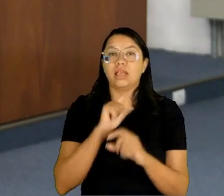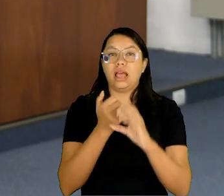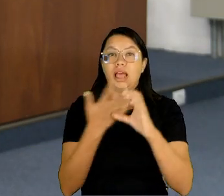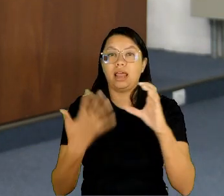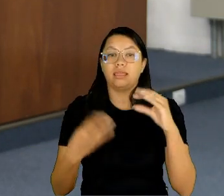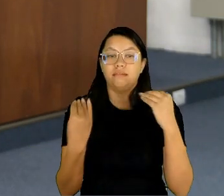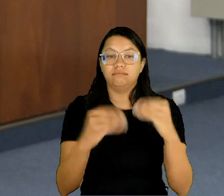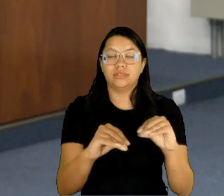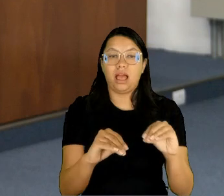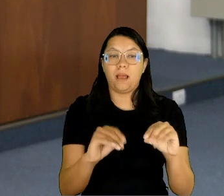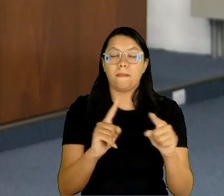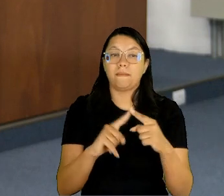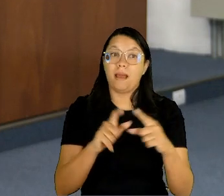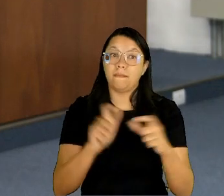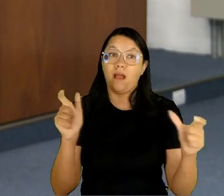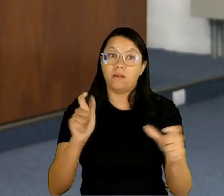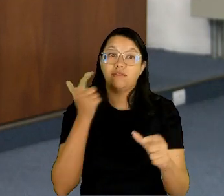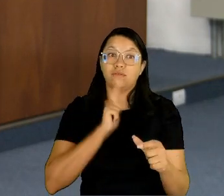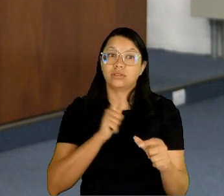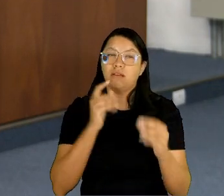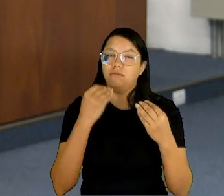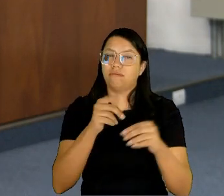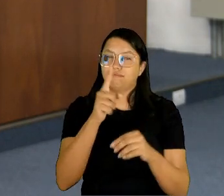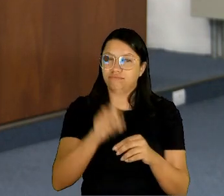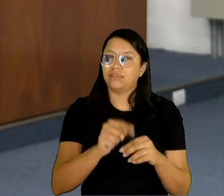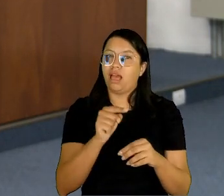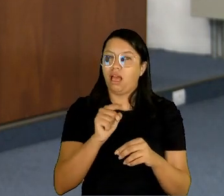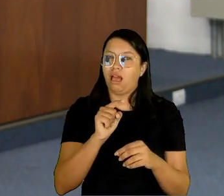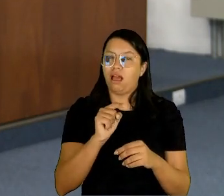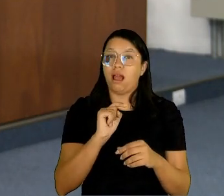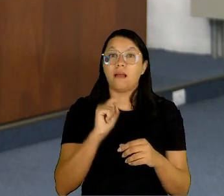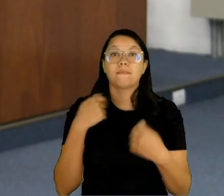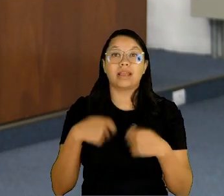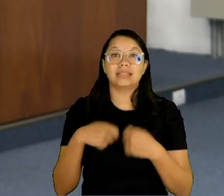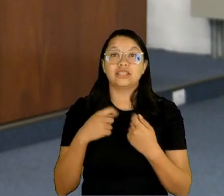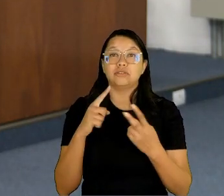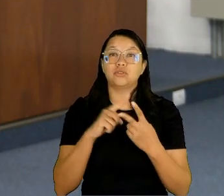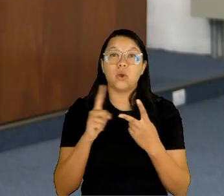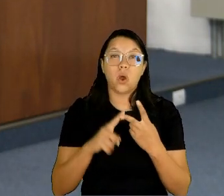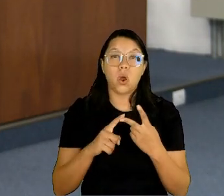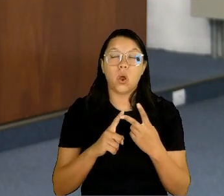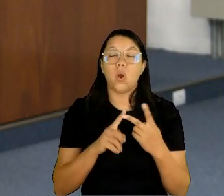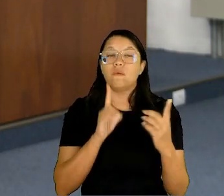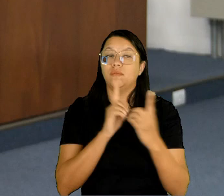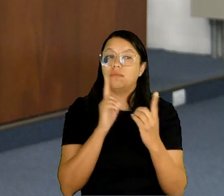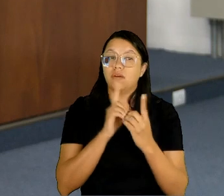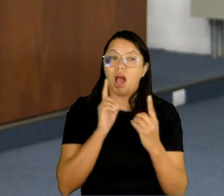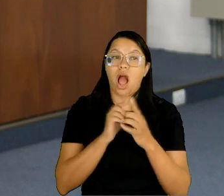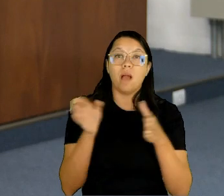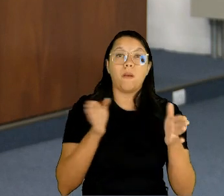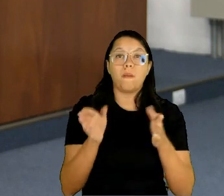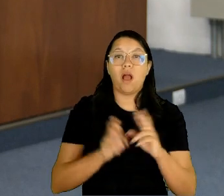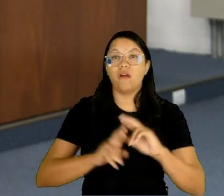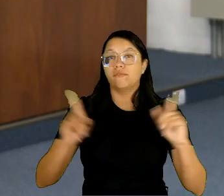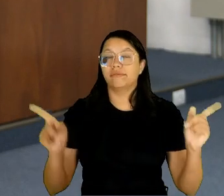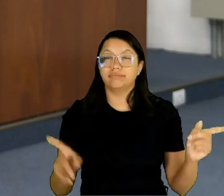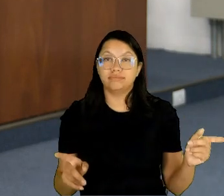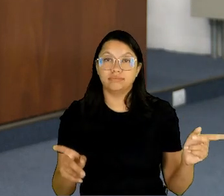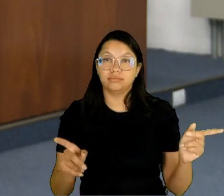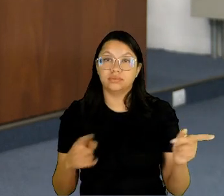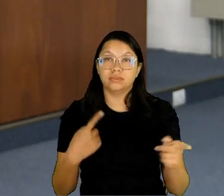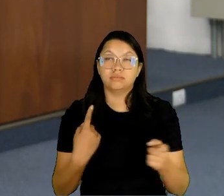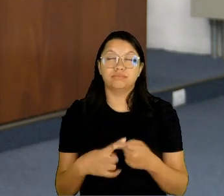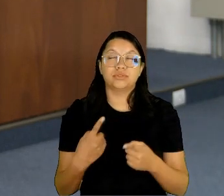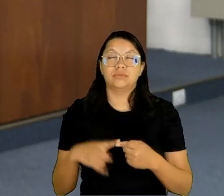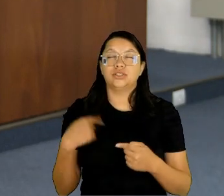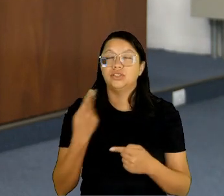consiga caracterizar, mas na maior parte dos casos, para a gente dar o diagnóstico de hipertensão, a gente precisa pelo menos de 2 aferições em momentos